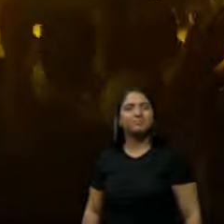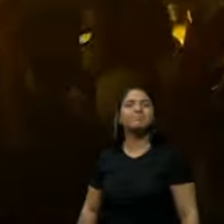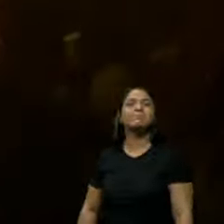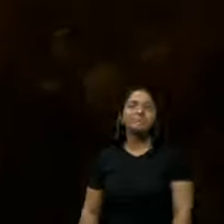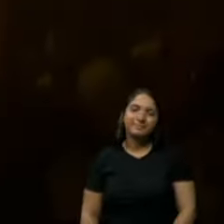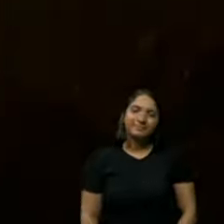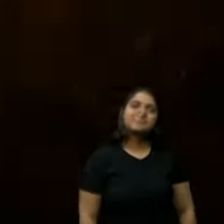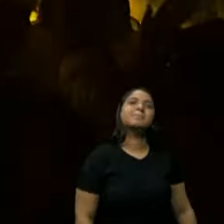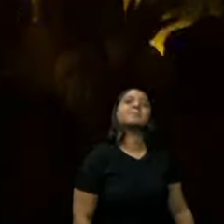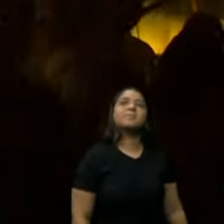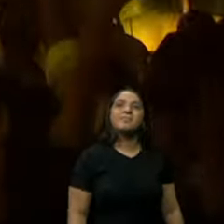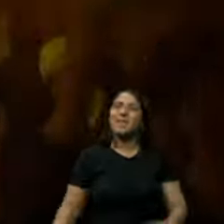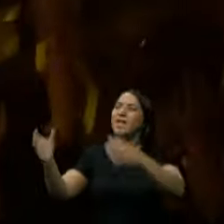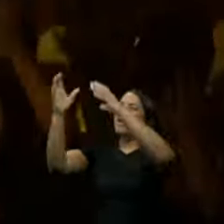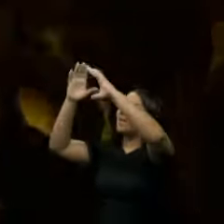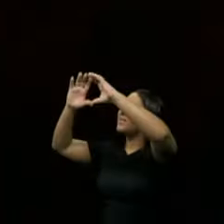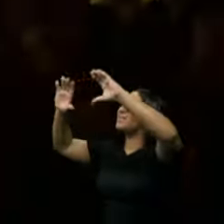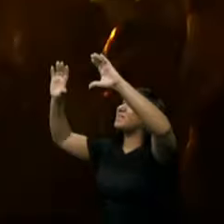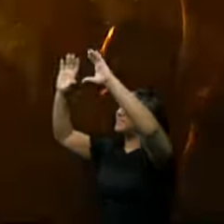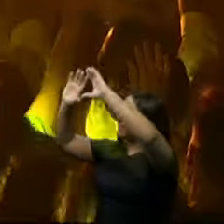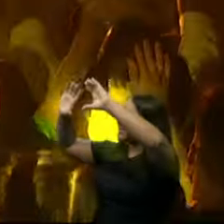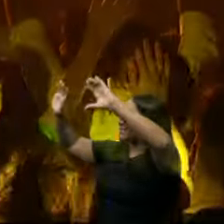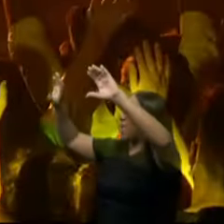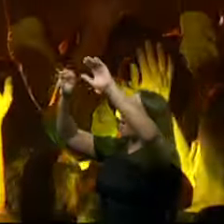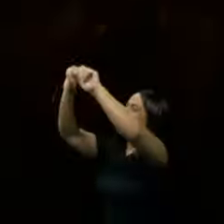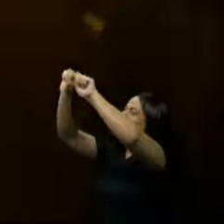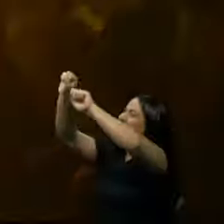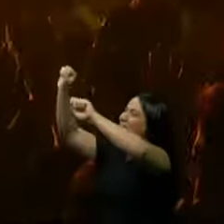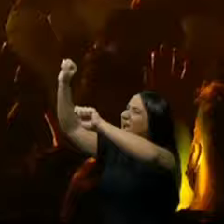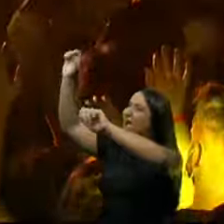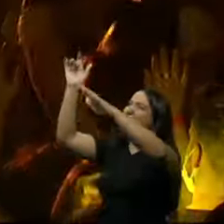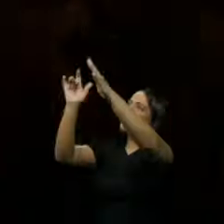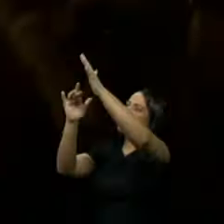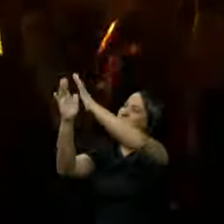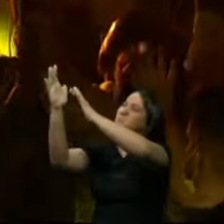a Nossa Senhora do Ó